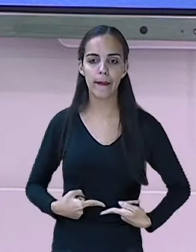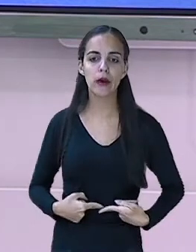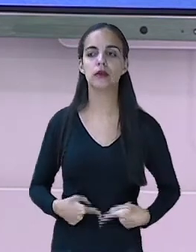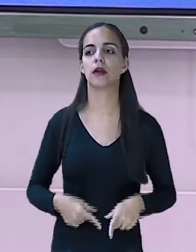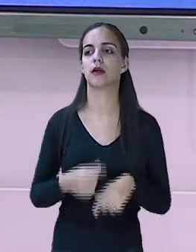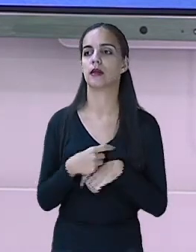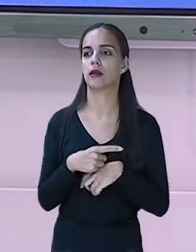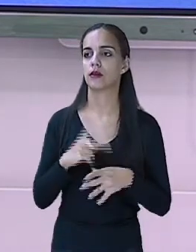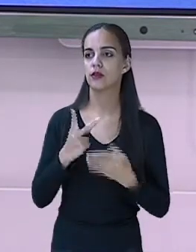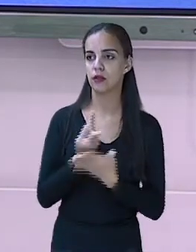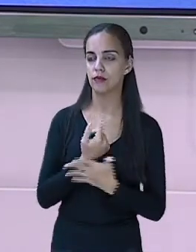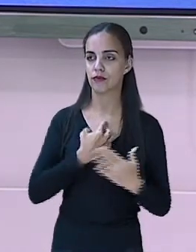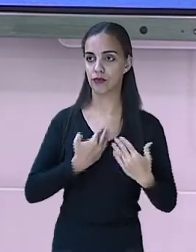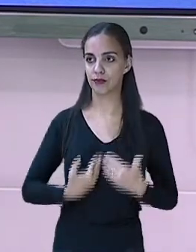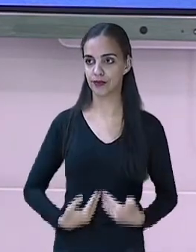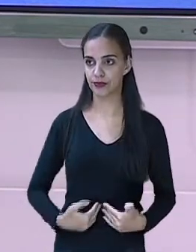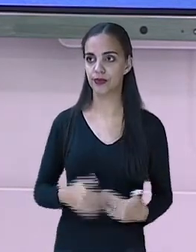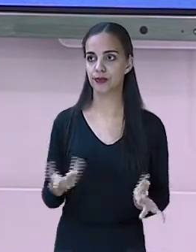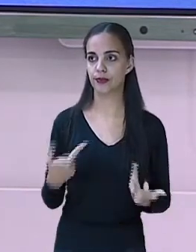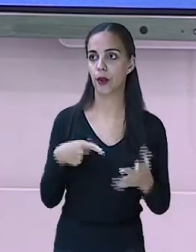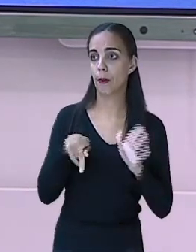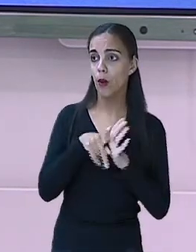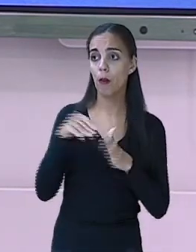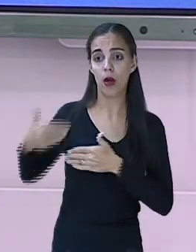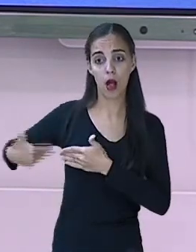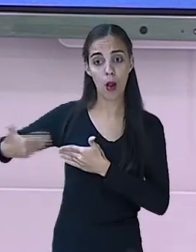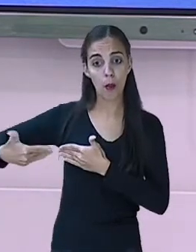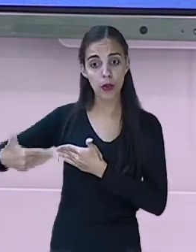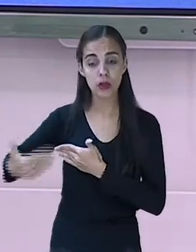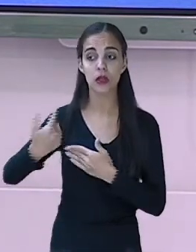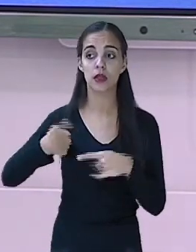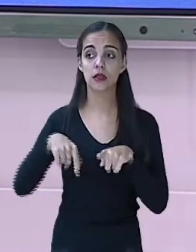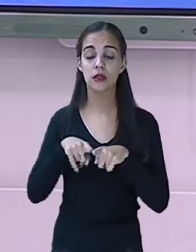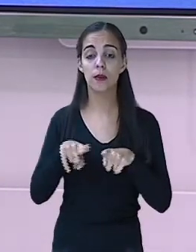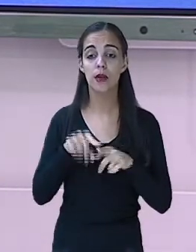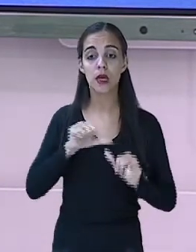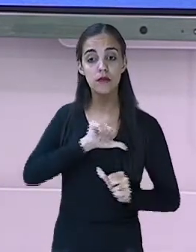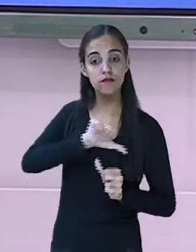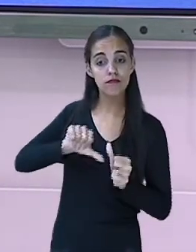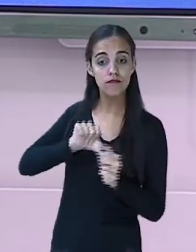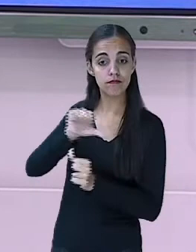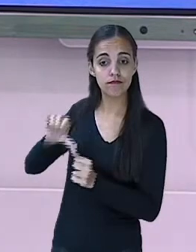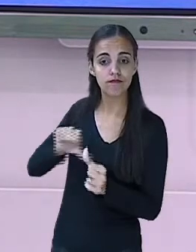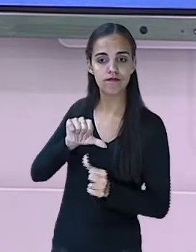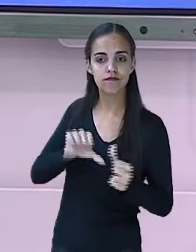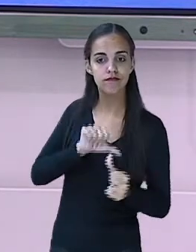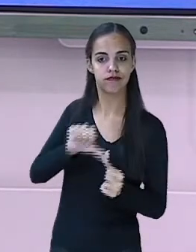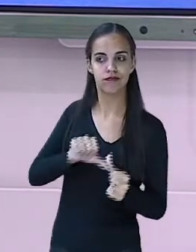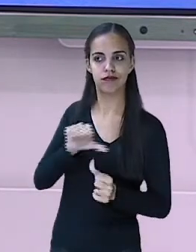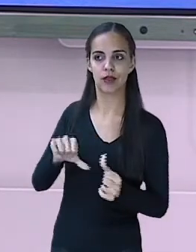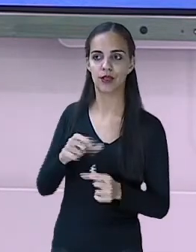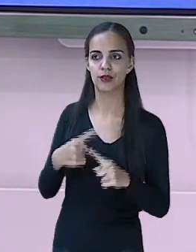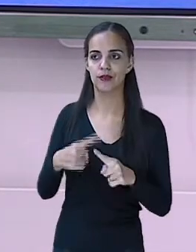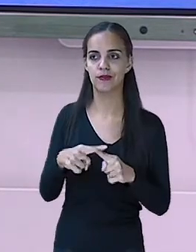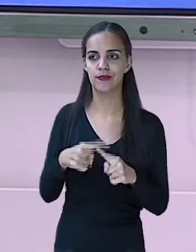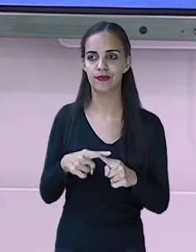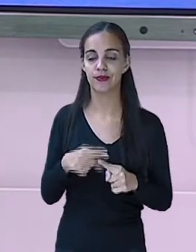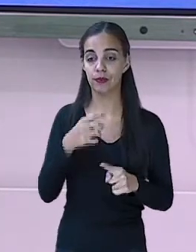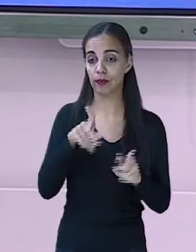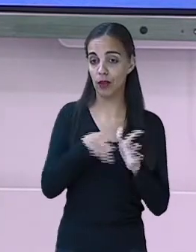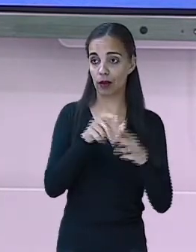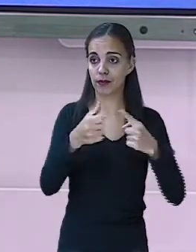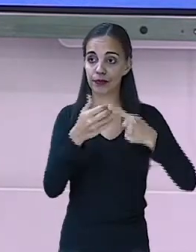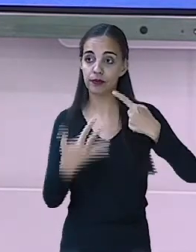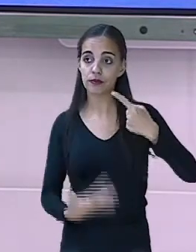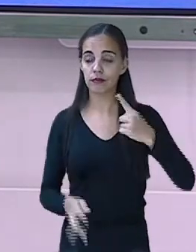usando né o processo da digestão vai formar novas substâncias a partir das